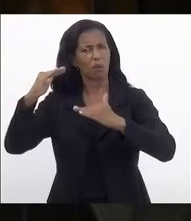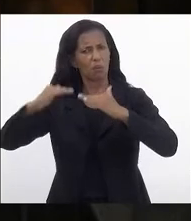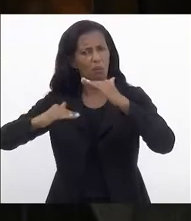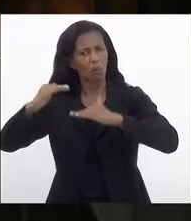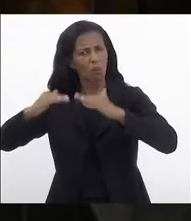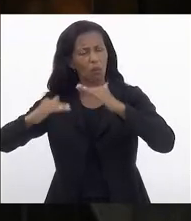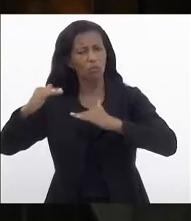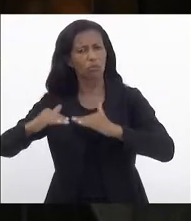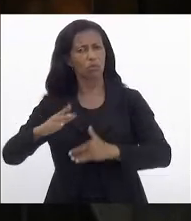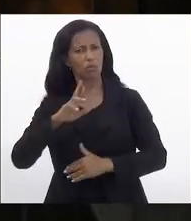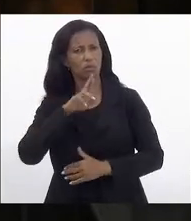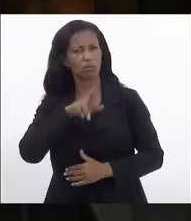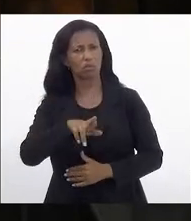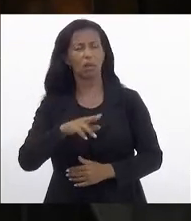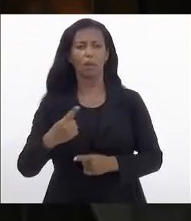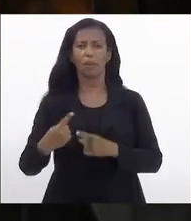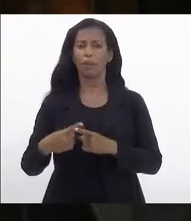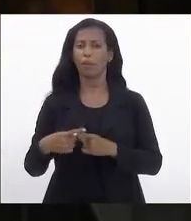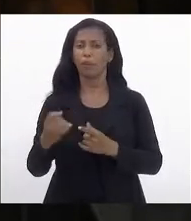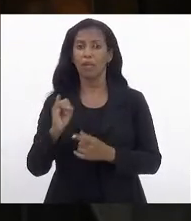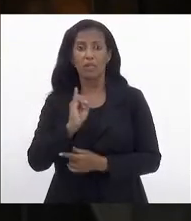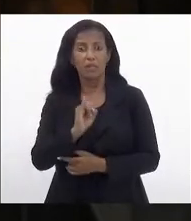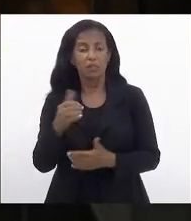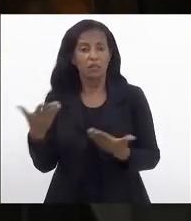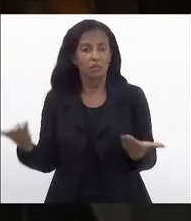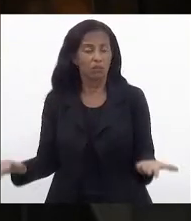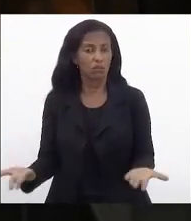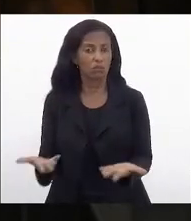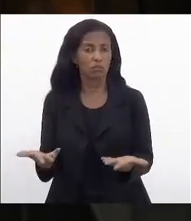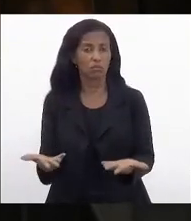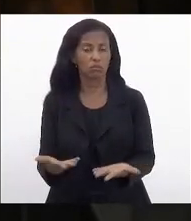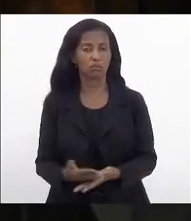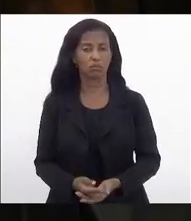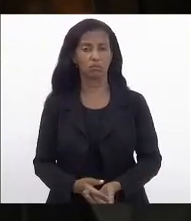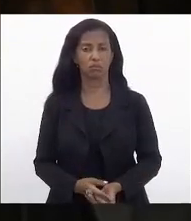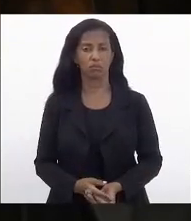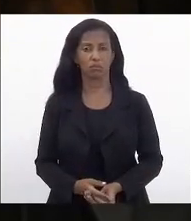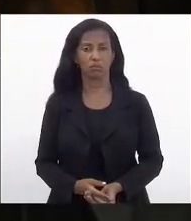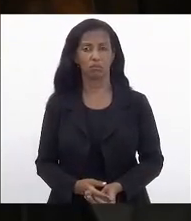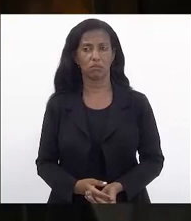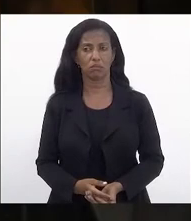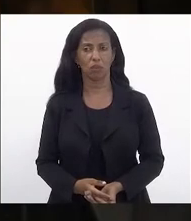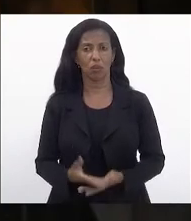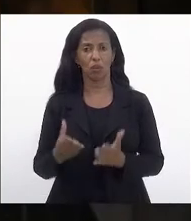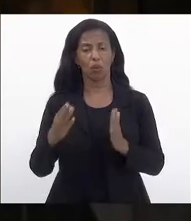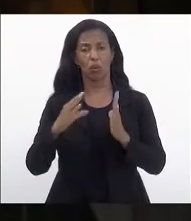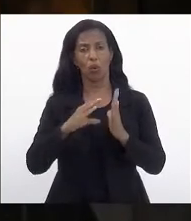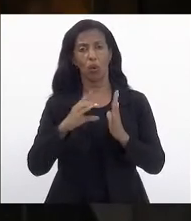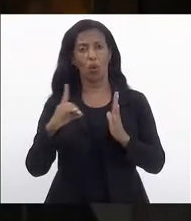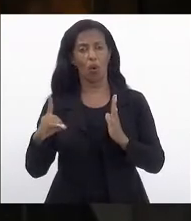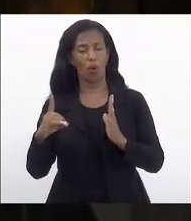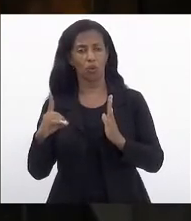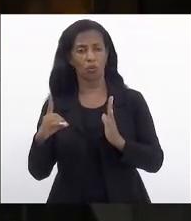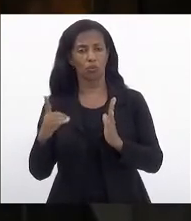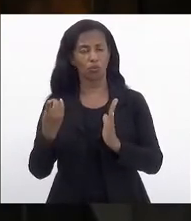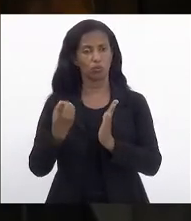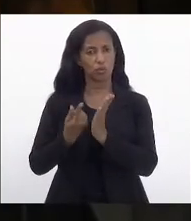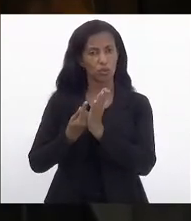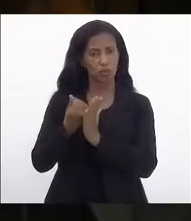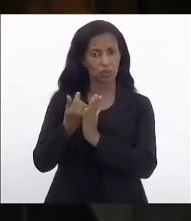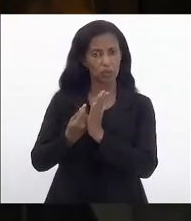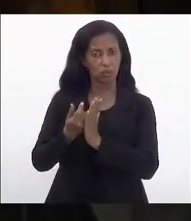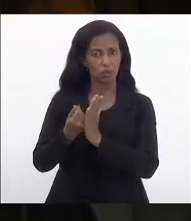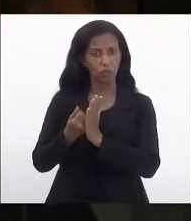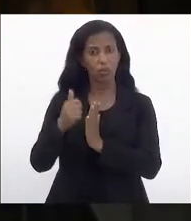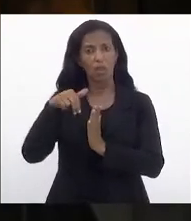porque não senão senhora presidente te ajudo consoante o código tributário quem